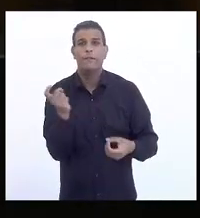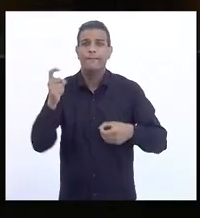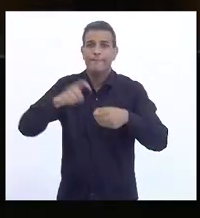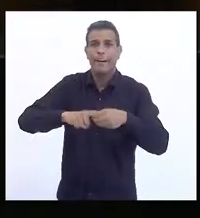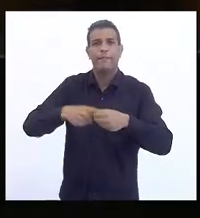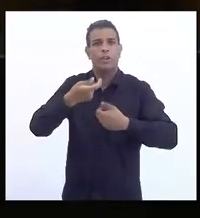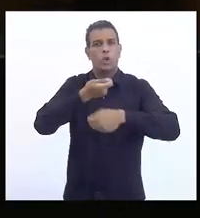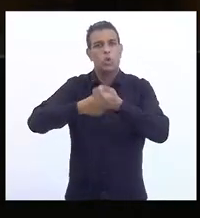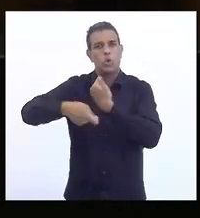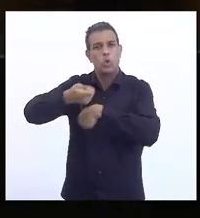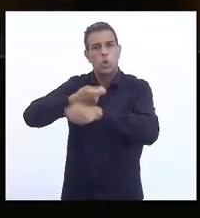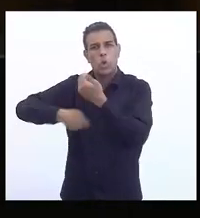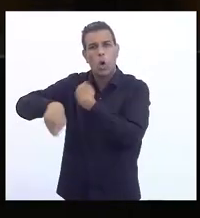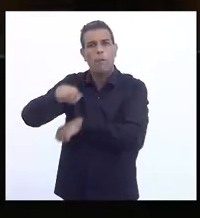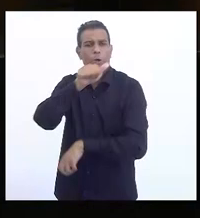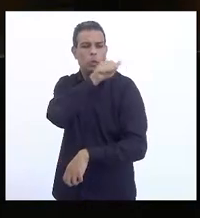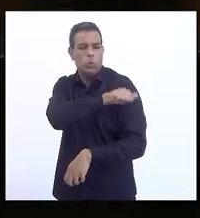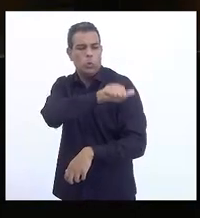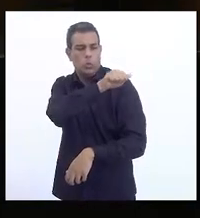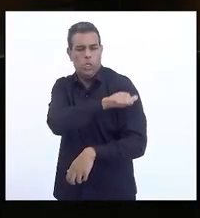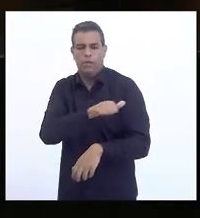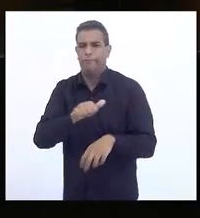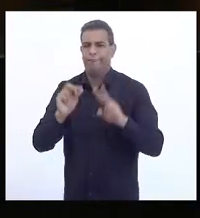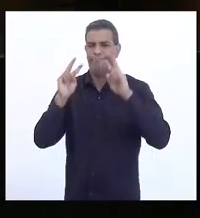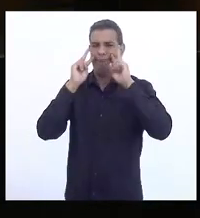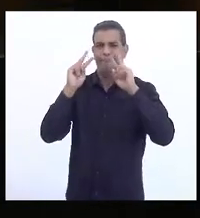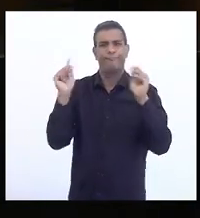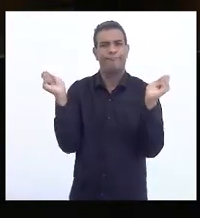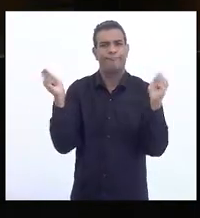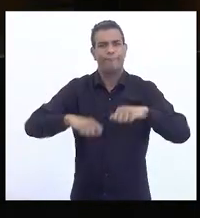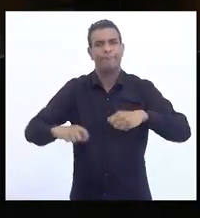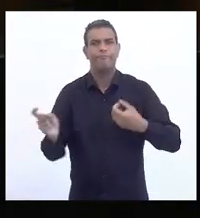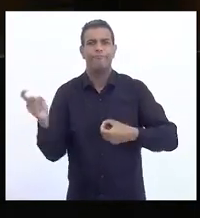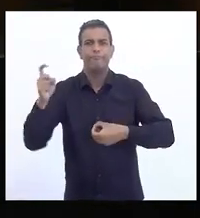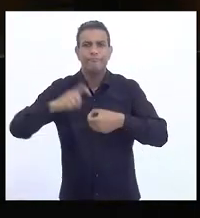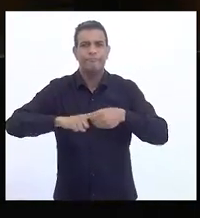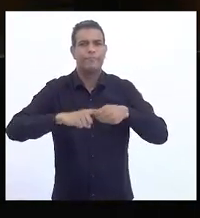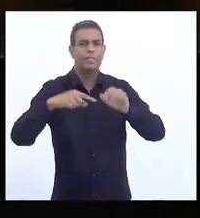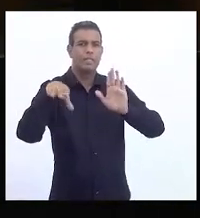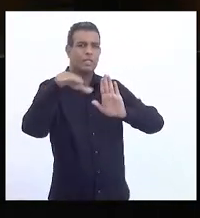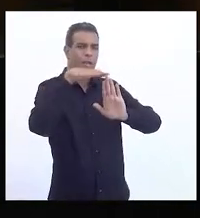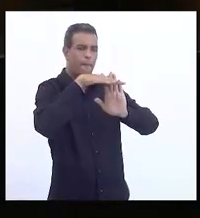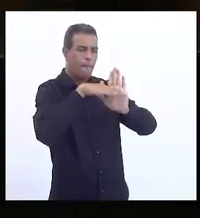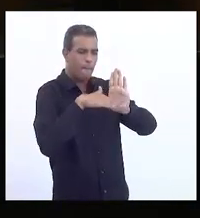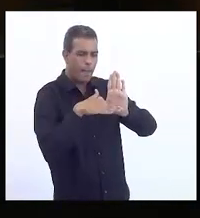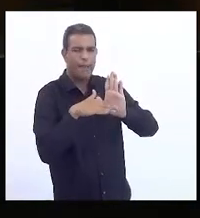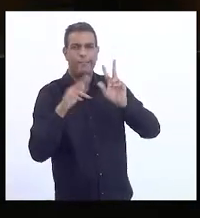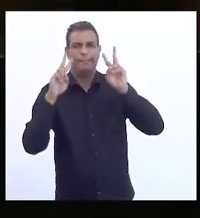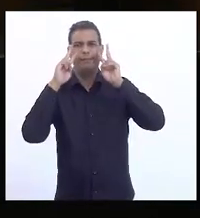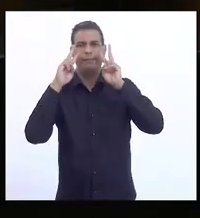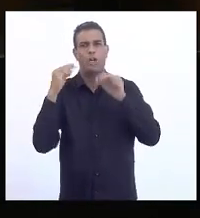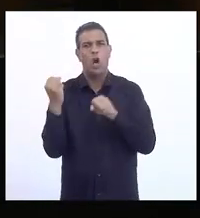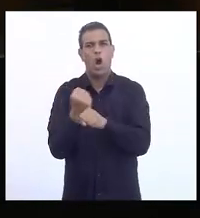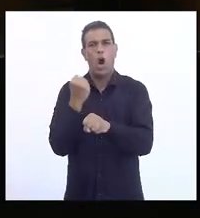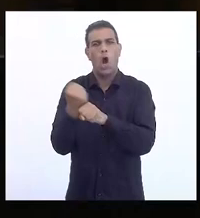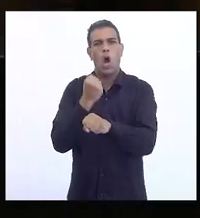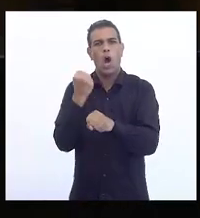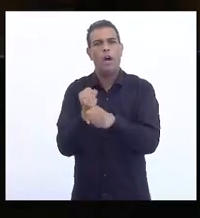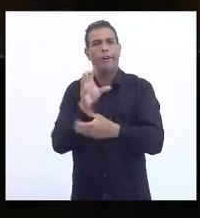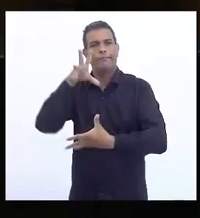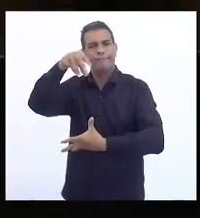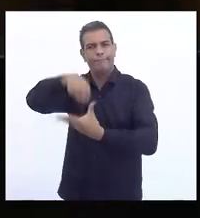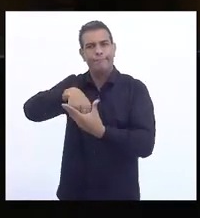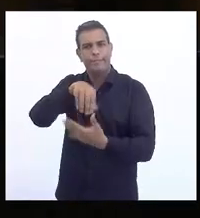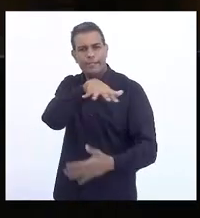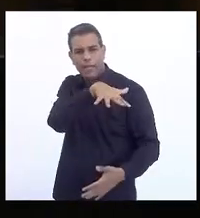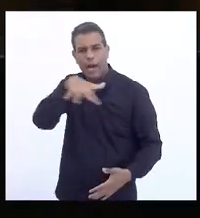retomada econômica do Estado do Rio de Janeiro, quem está acompanhando a agenda de entrega de obras e de infraestrutura que o